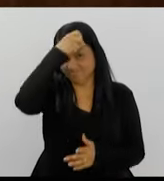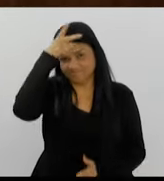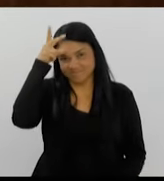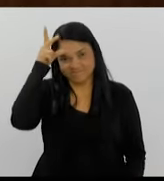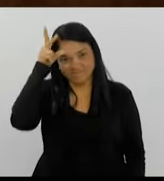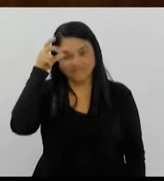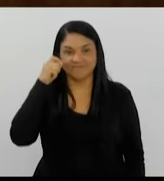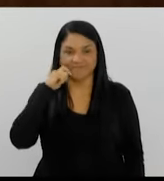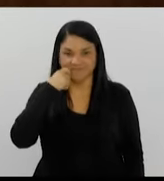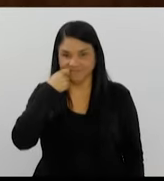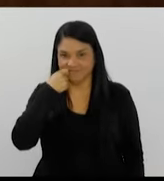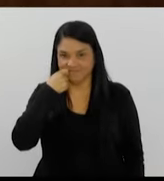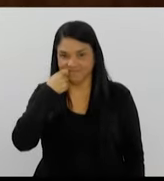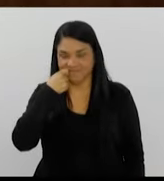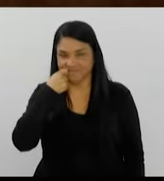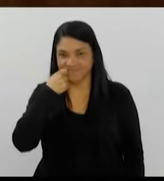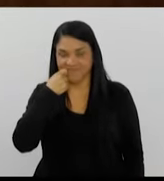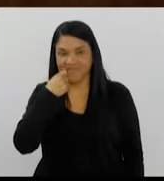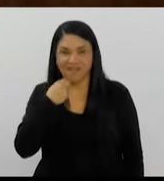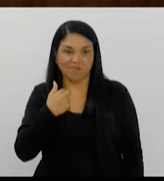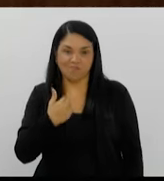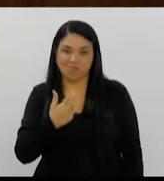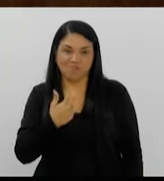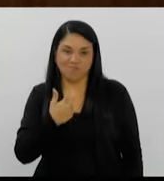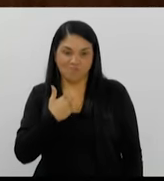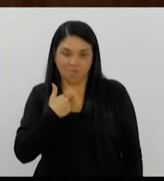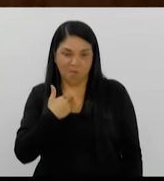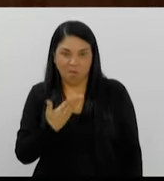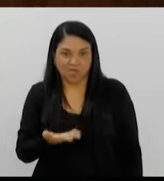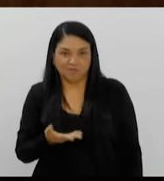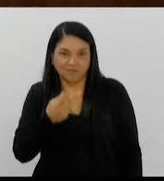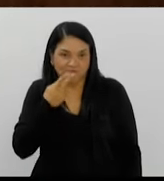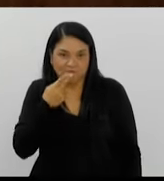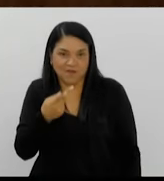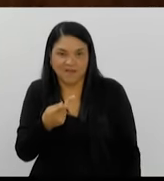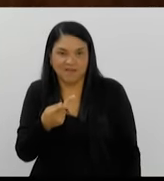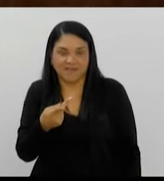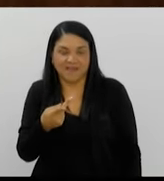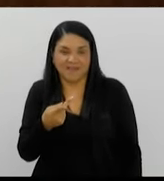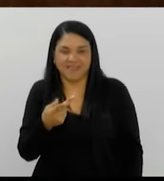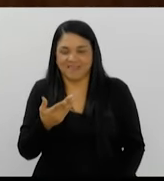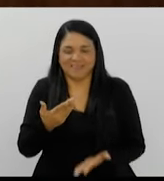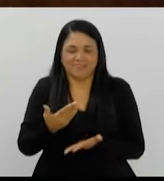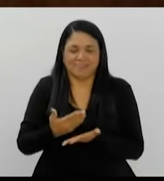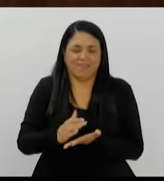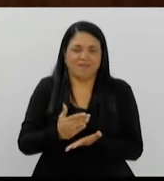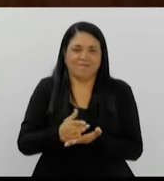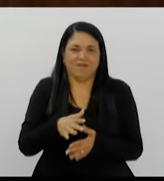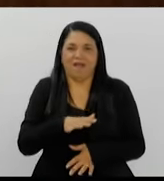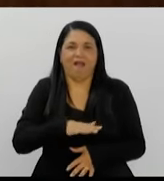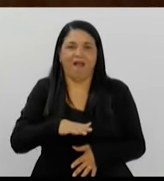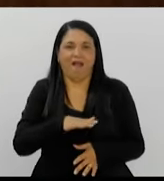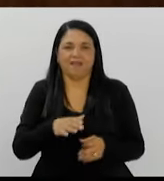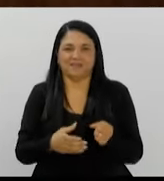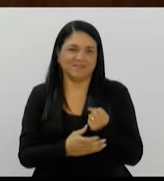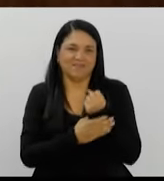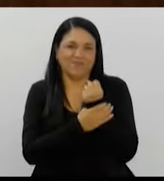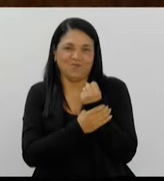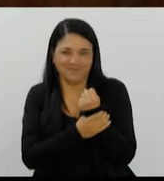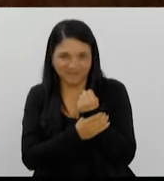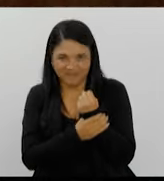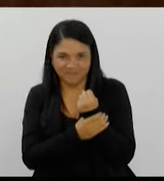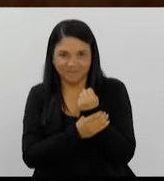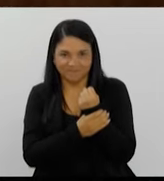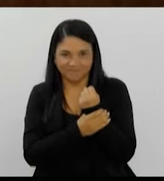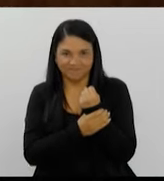ele não pode virar senhor presidente e dizer que não tem nada a ver com a área de segurança pública nós sabemos que